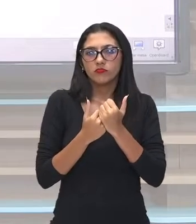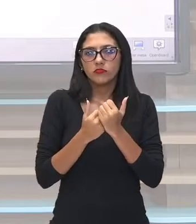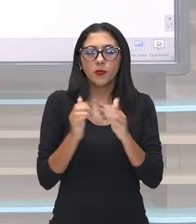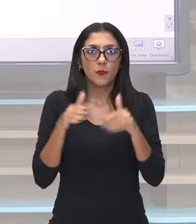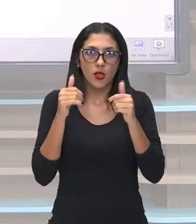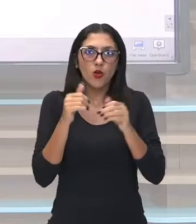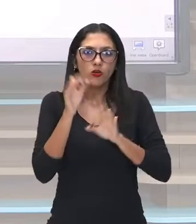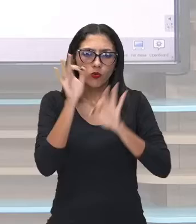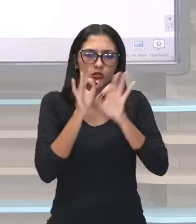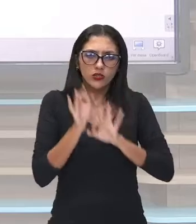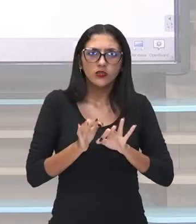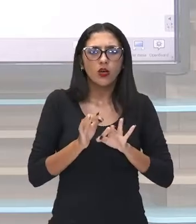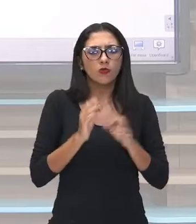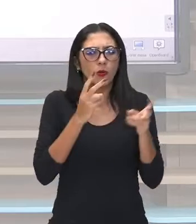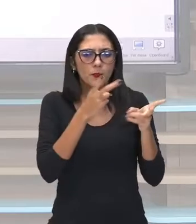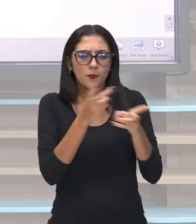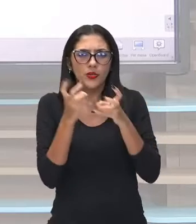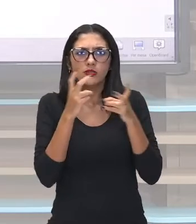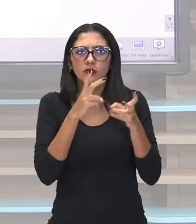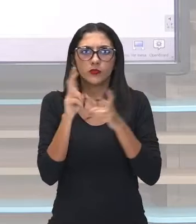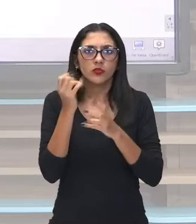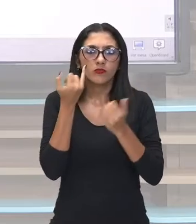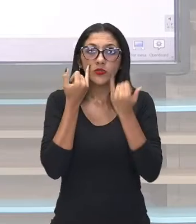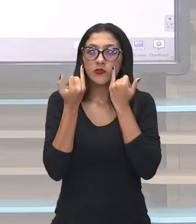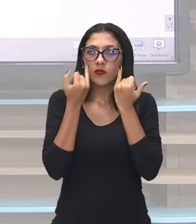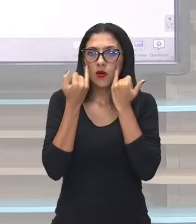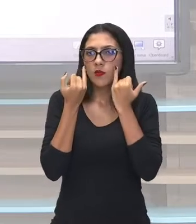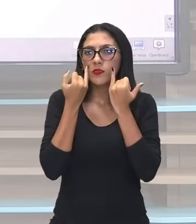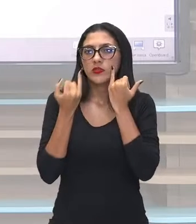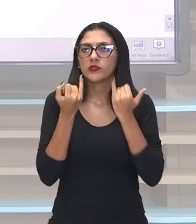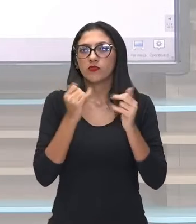fala, buscar informações que não